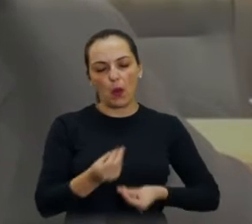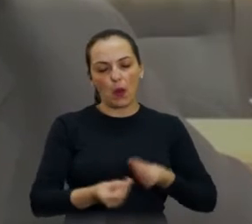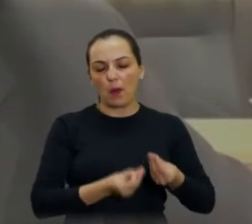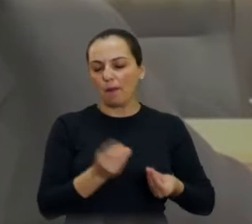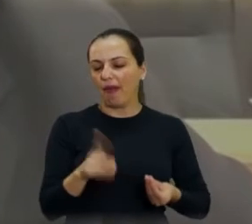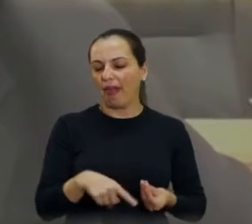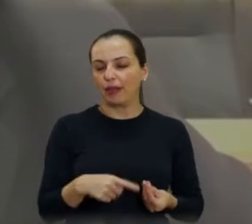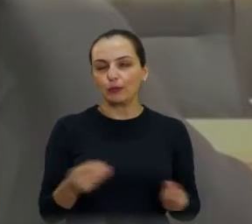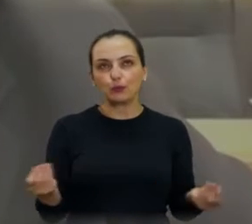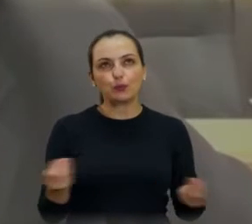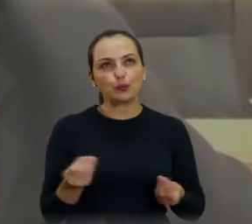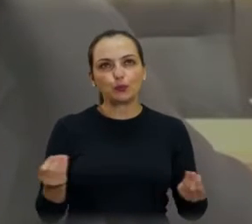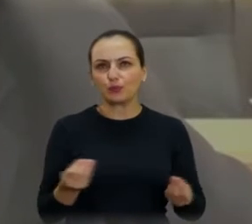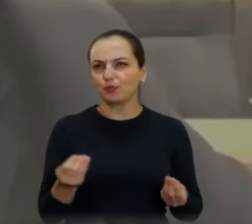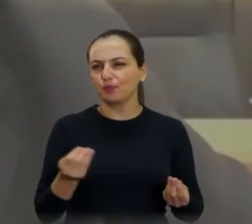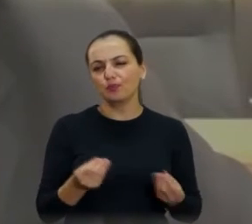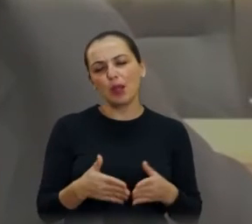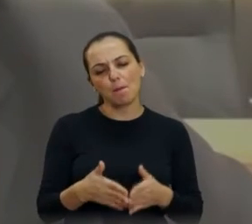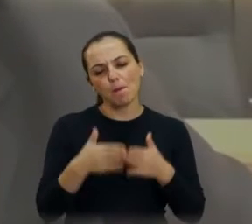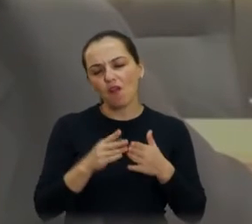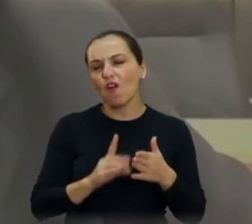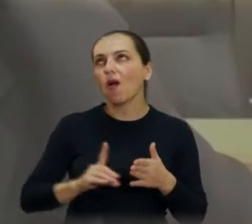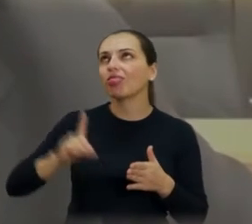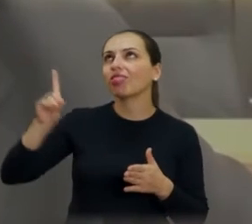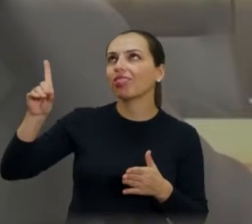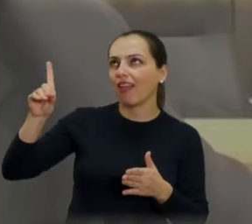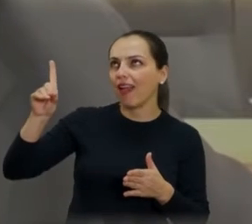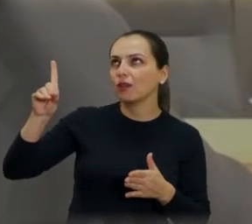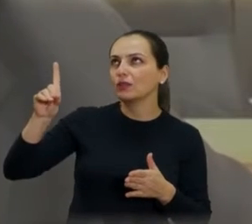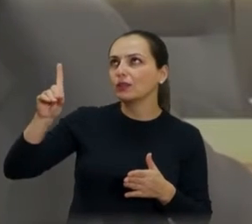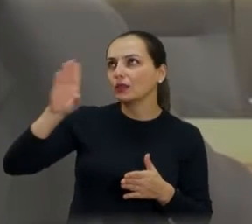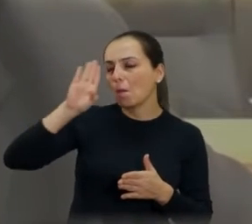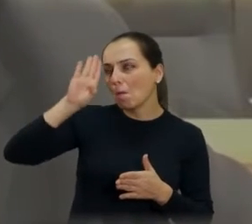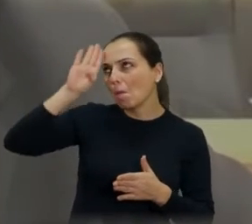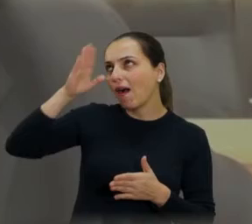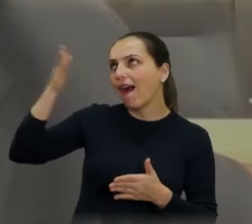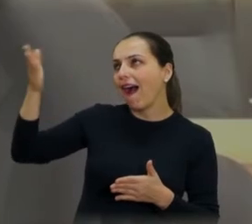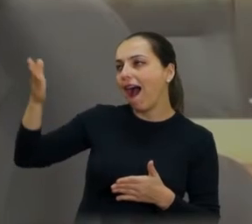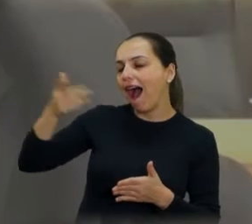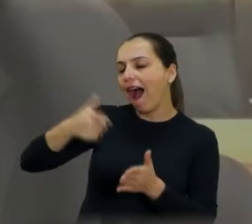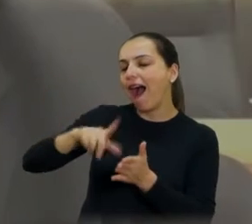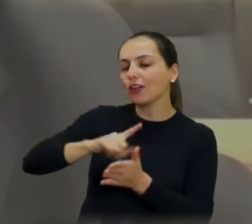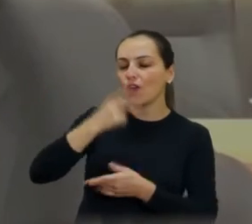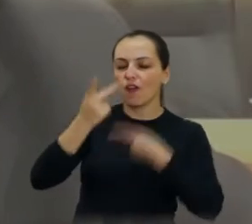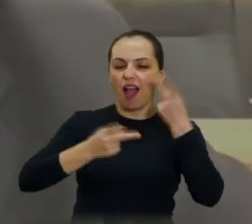que, gente, vamos se apegar a Deus antes de falar uma barbaridade dessa.